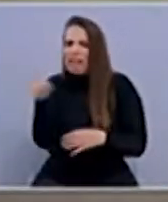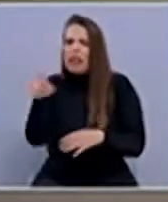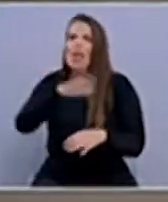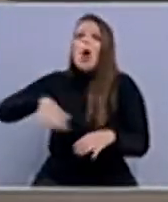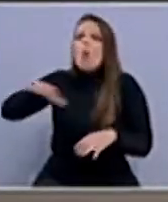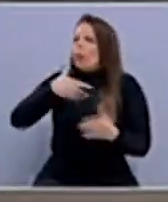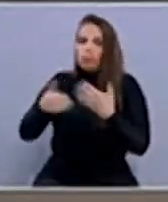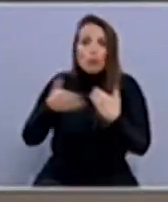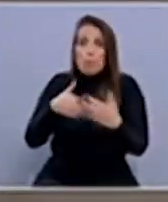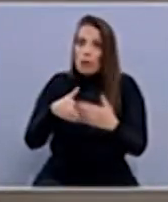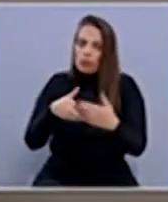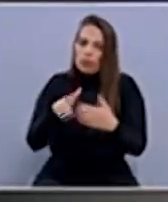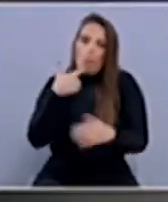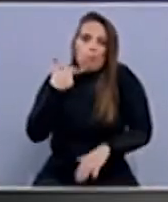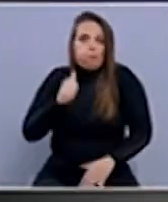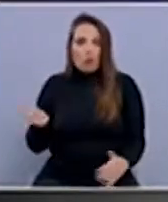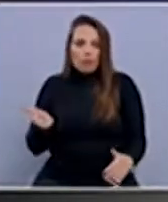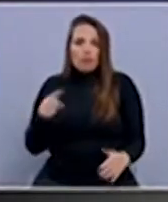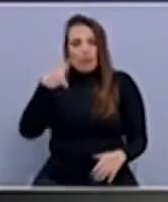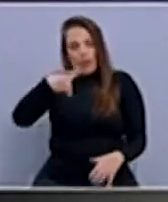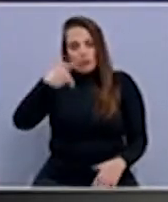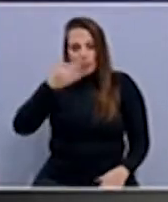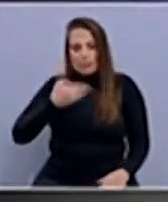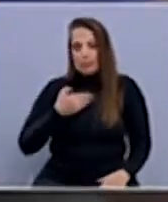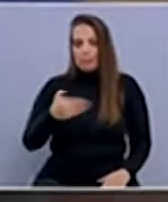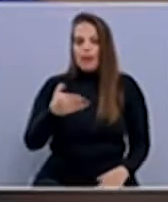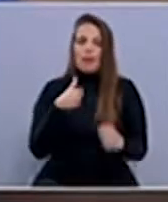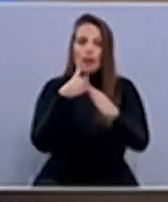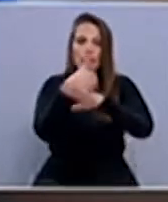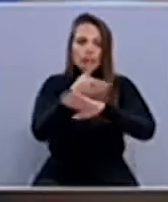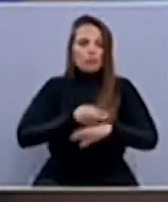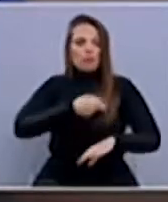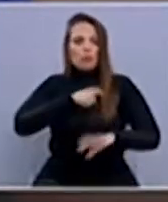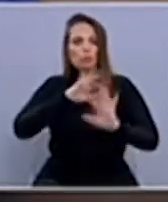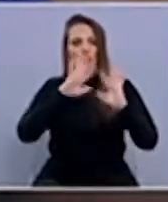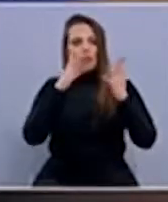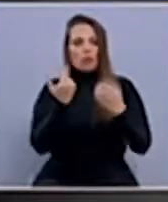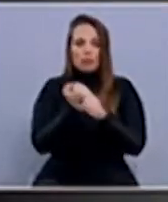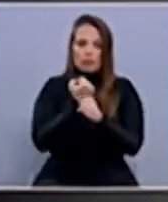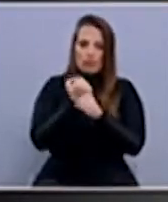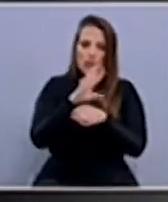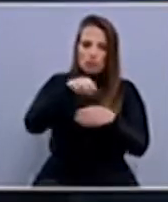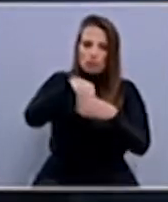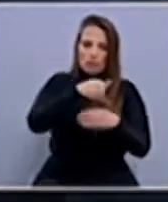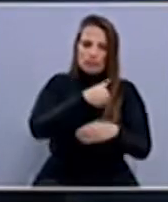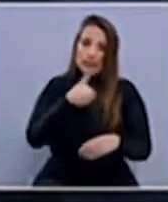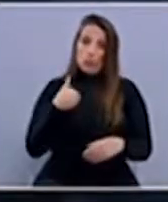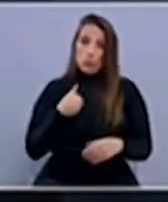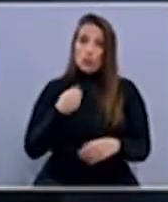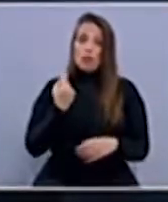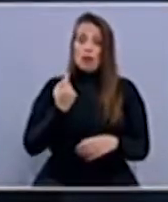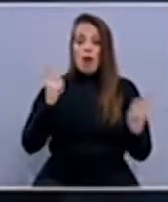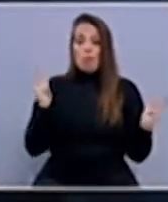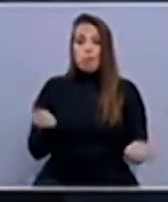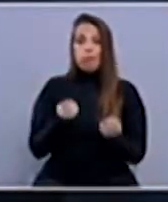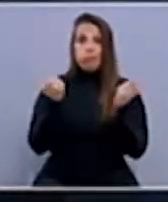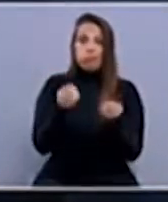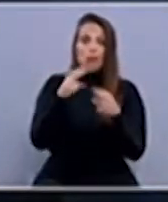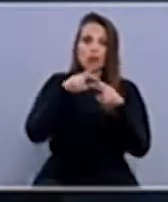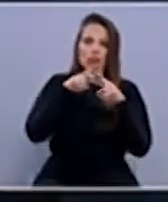onde fora garantidamente estamos a promover durante esta semana através da inspecção-geral das actividades em saúde que irá promover